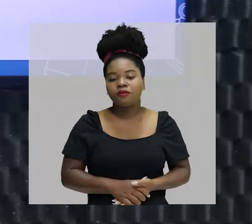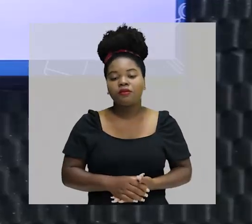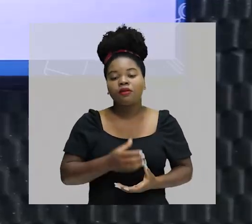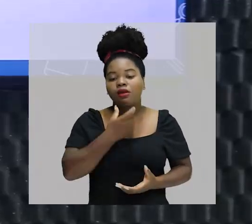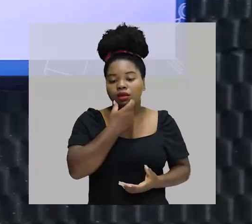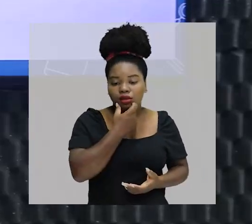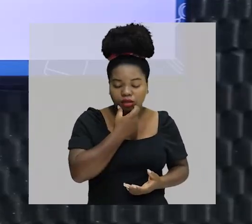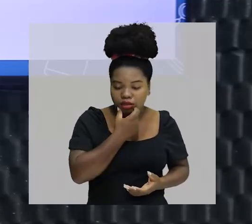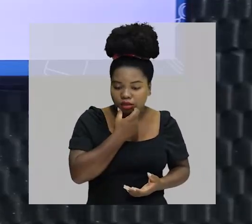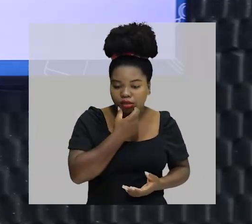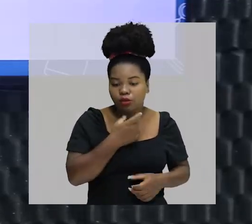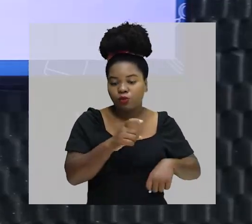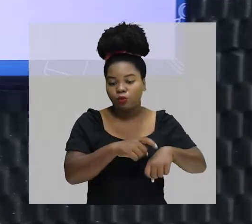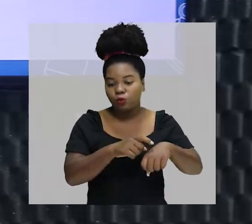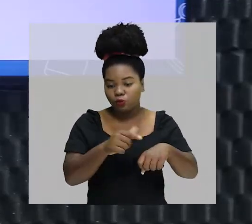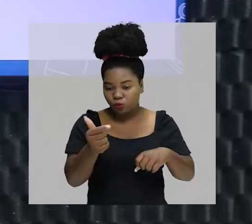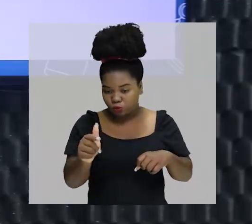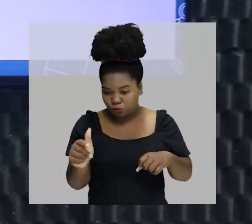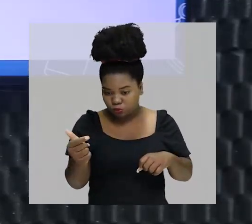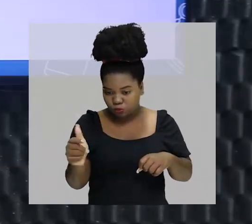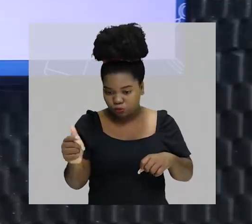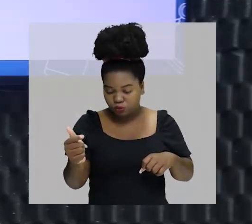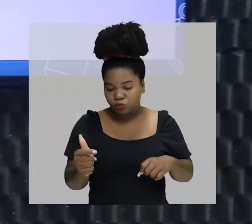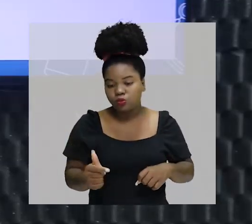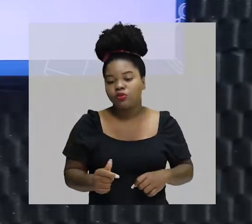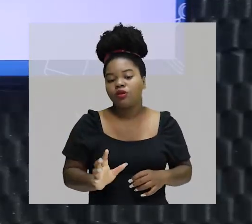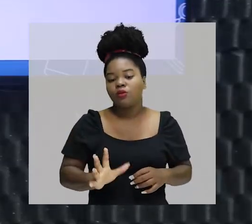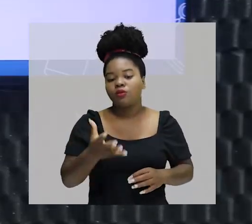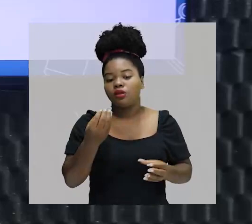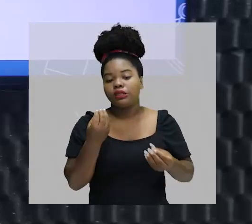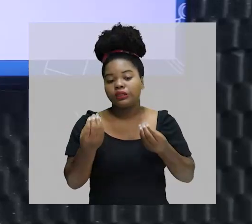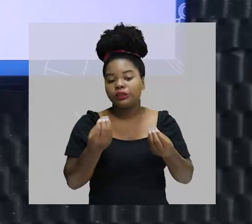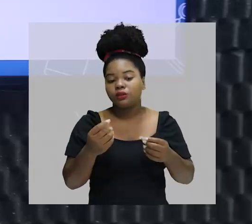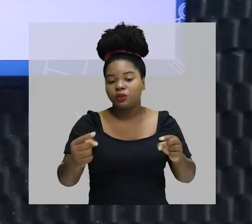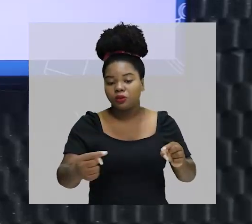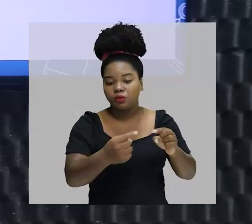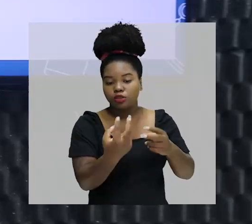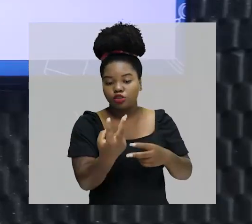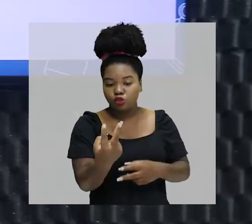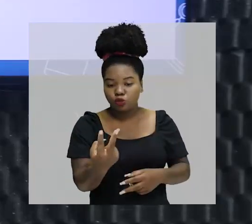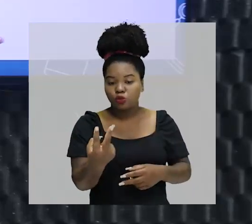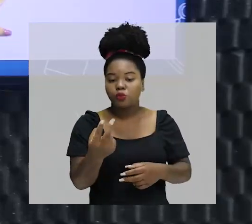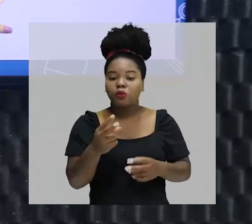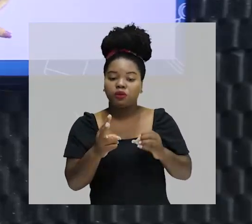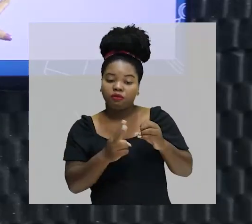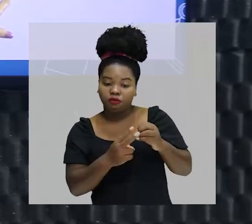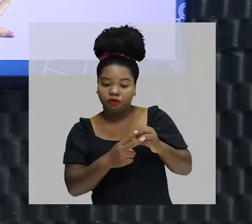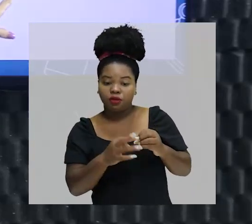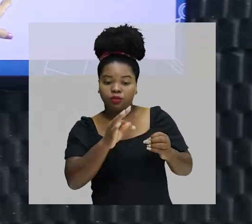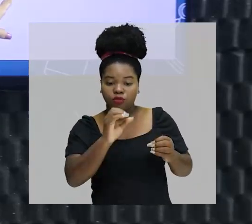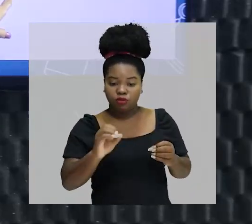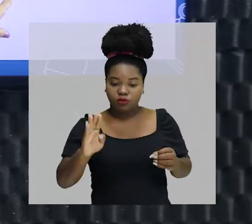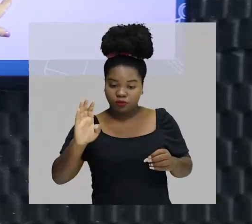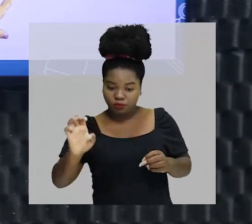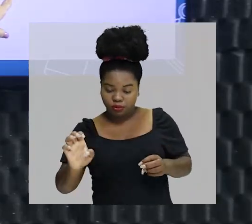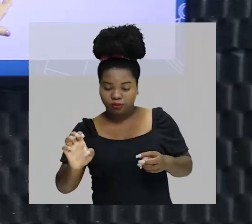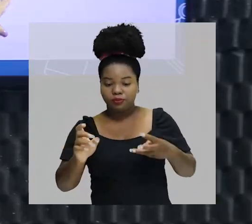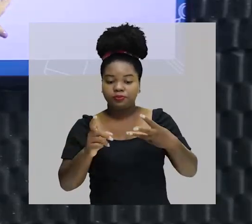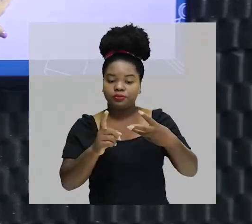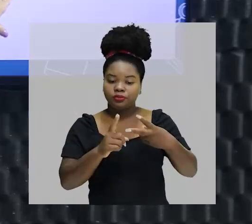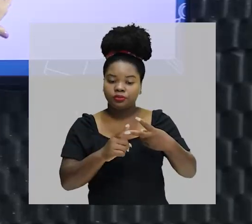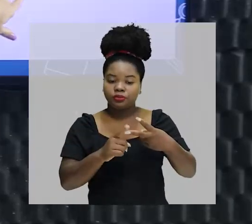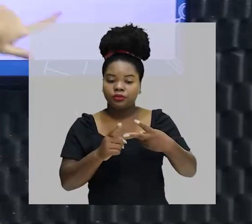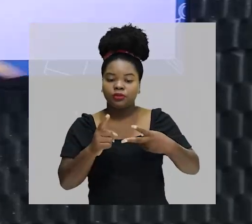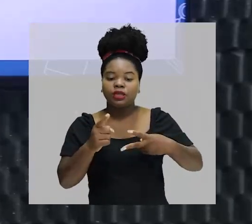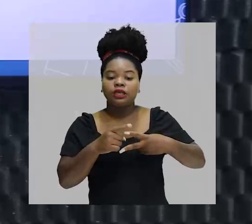língua inglesa, os tempos contínuos, eles são formados por uma combinação de dois verbos. O verbo to be, que sempre